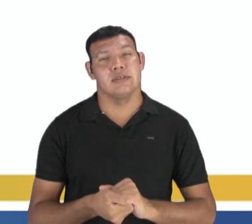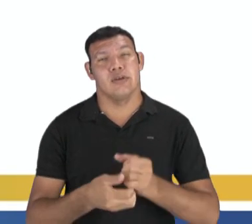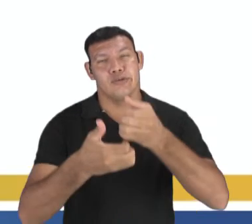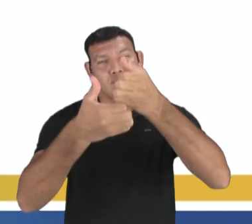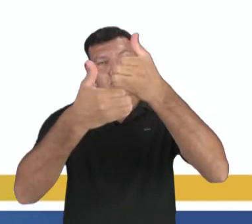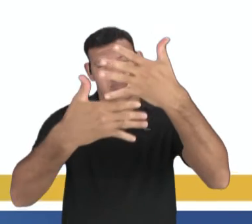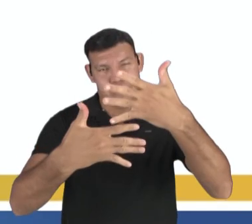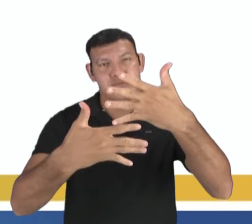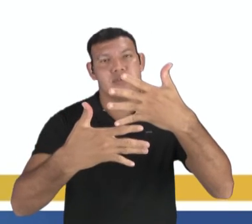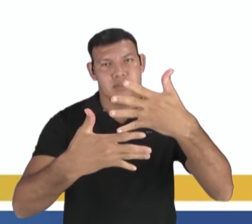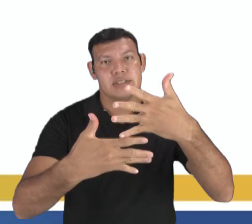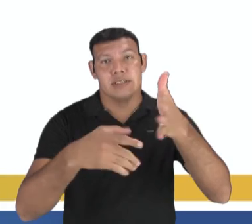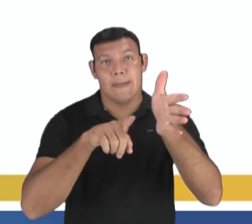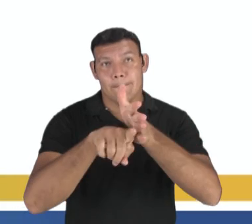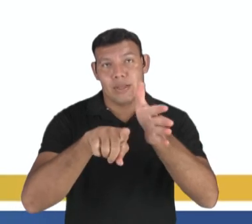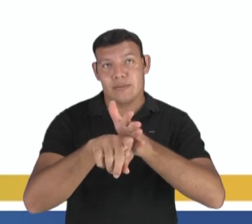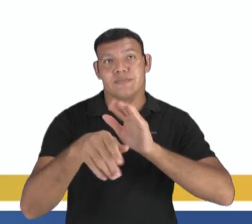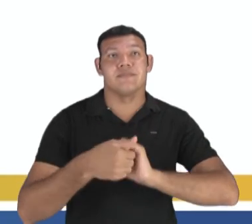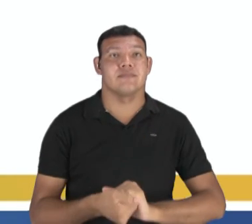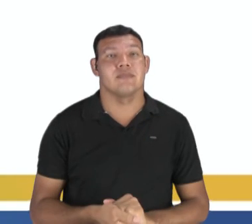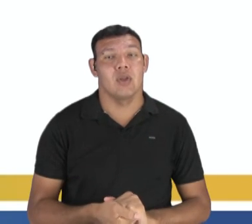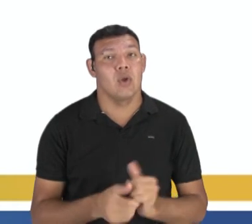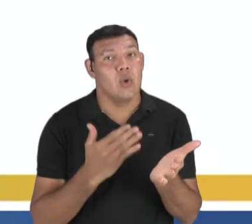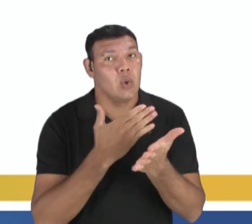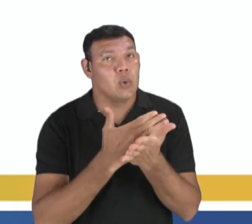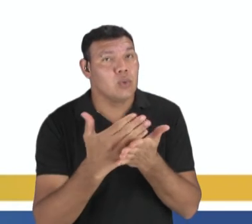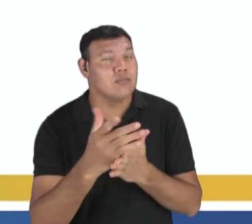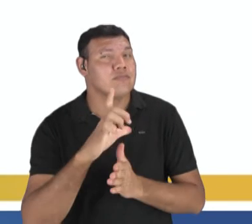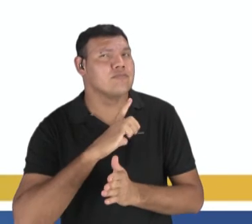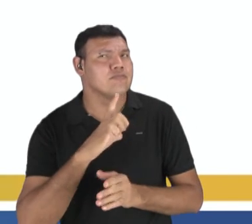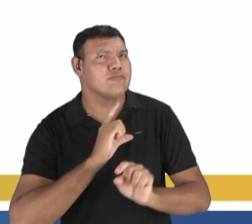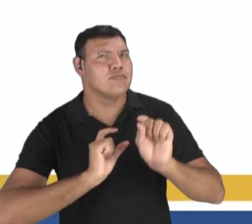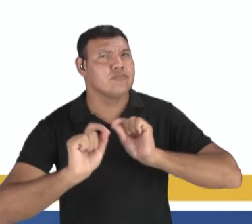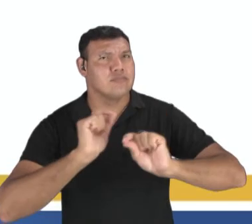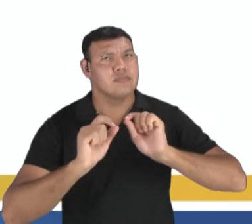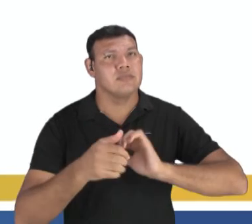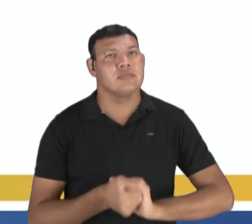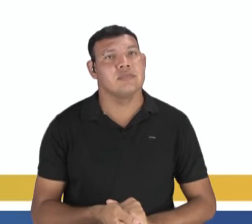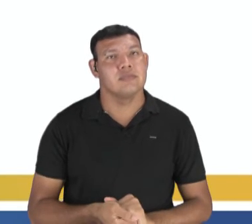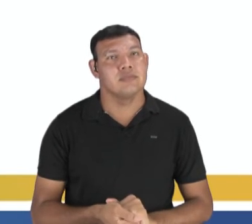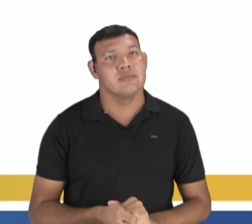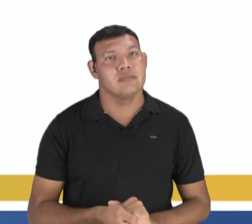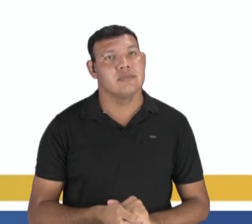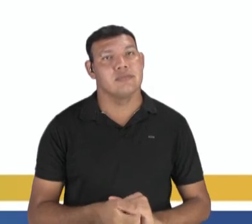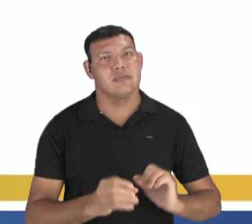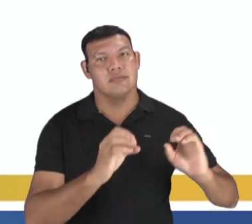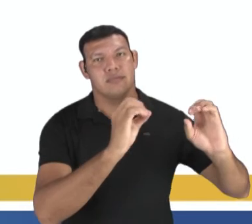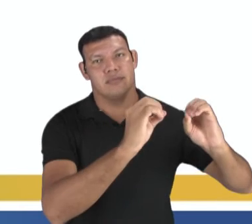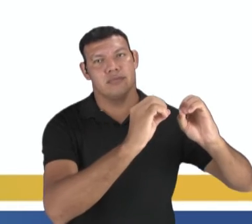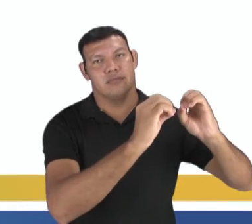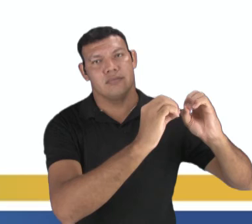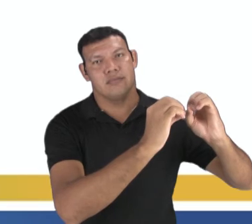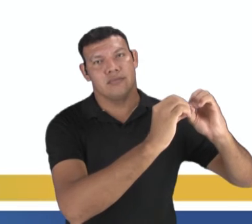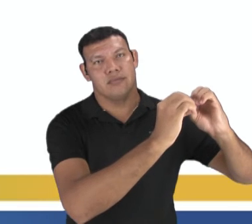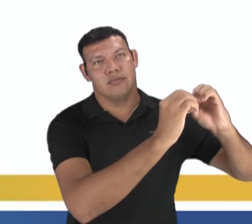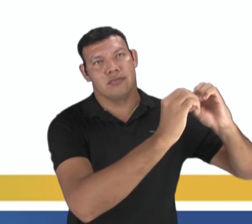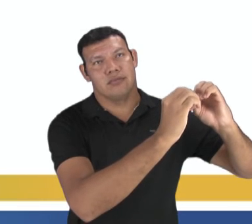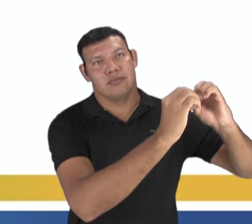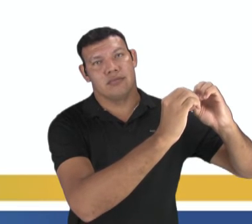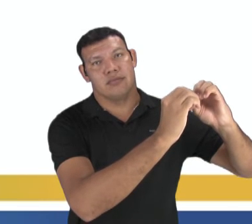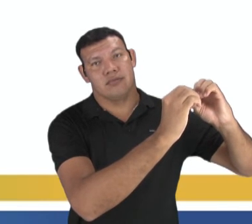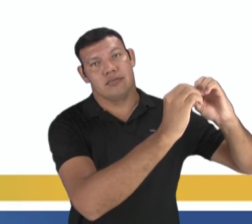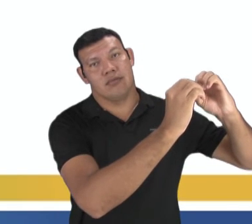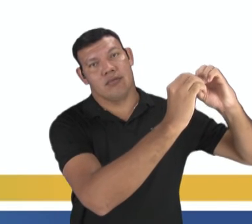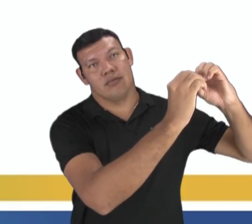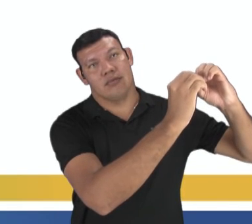questão. No início, o que você tem? A quantidade de movimento vai ser isso aqui, ó. 3 bolinhas de massa